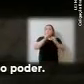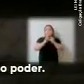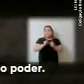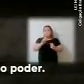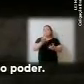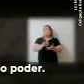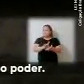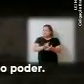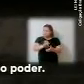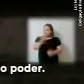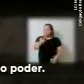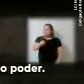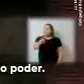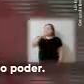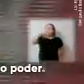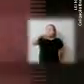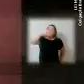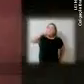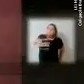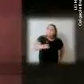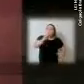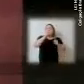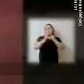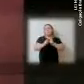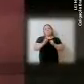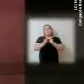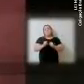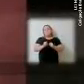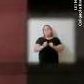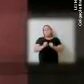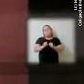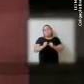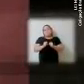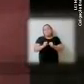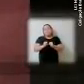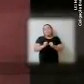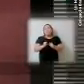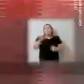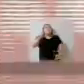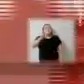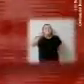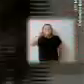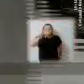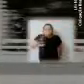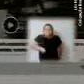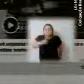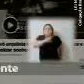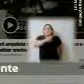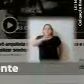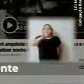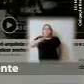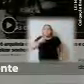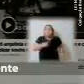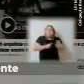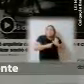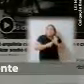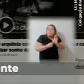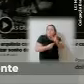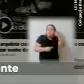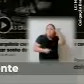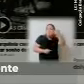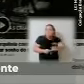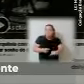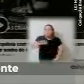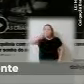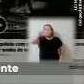tempo para o PT tomar o poder Isso mesmo, tomar o poder O autoritarismo do